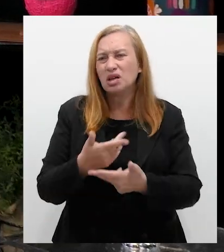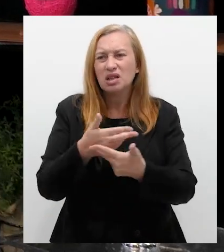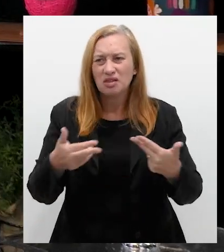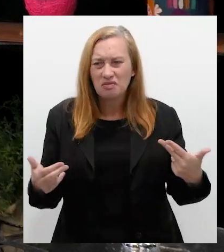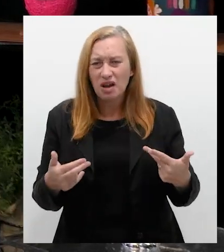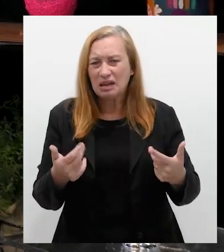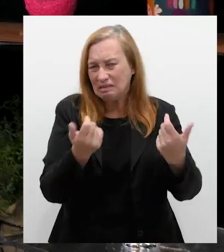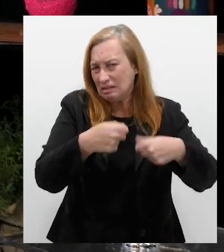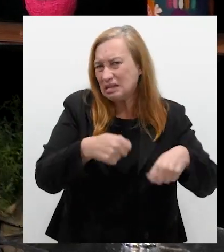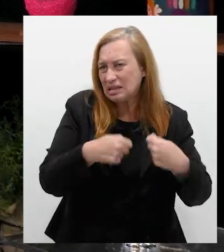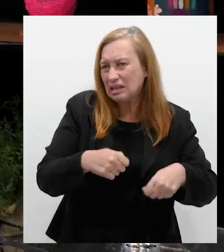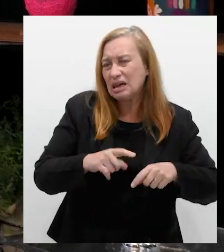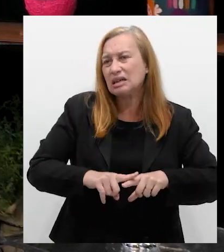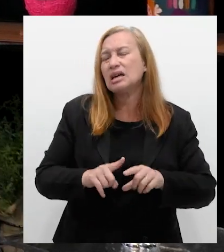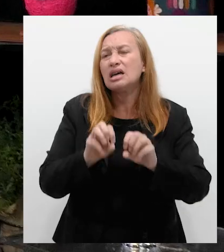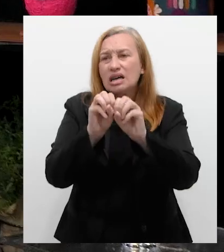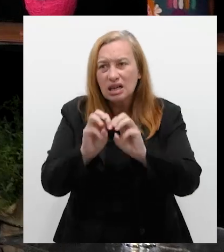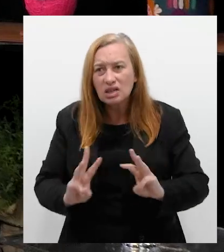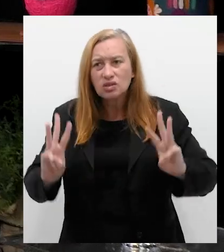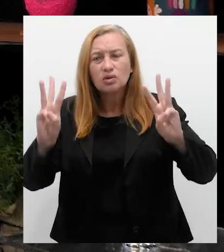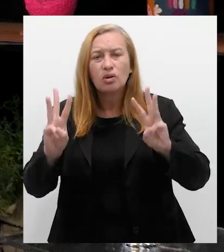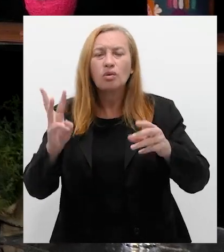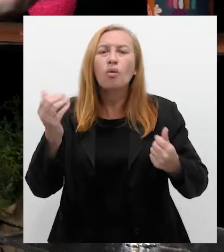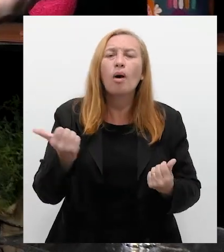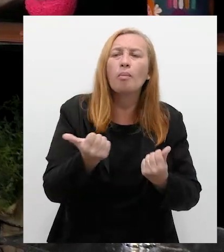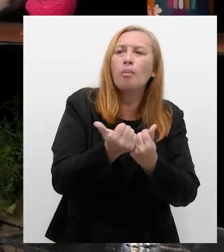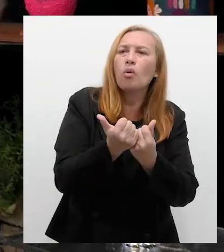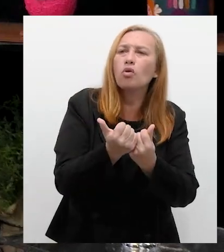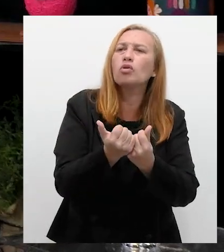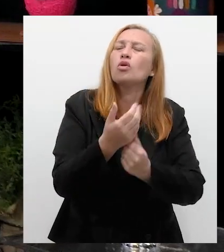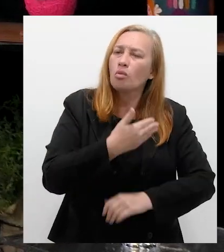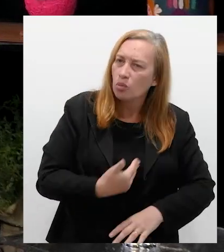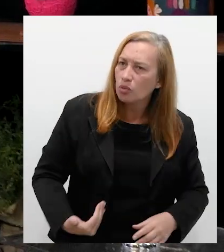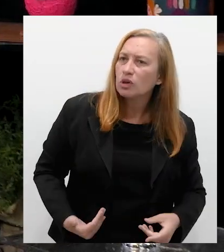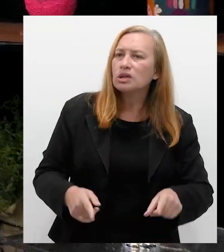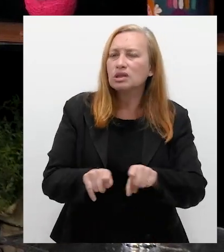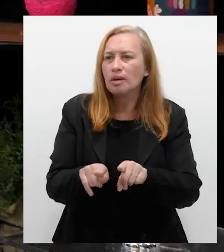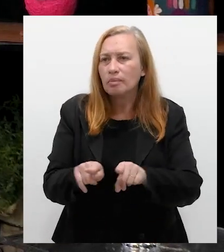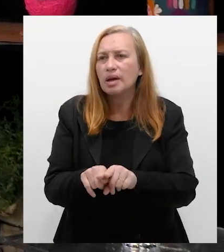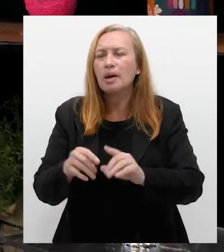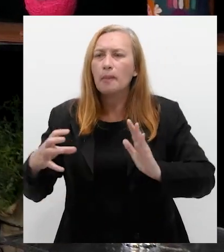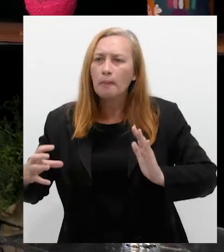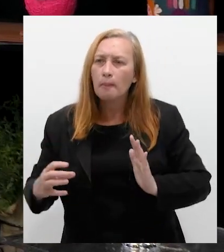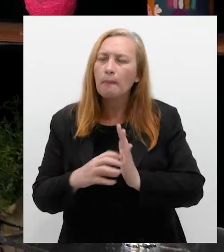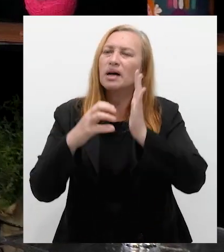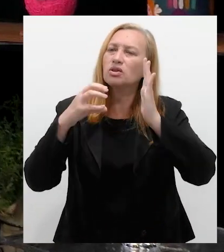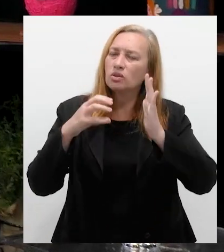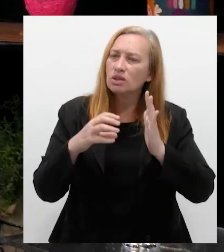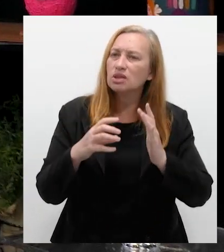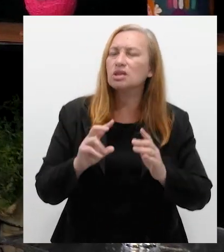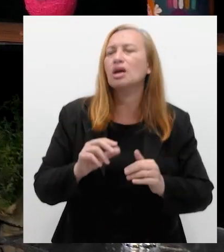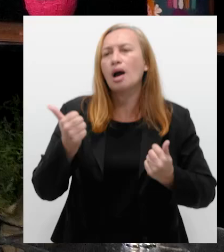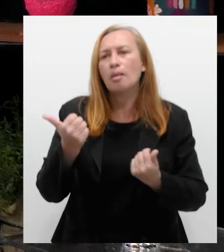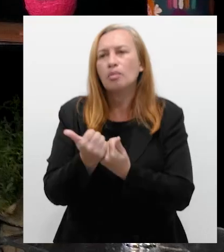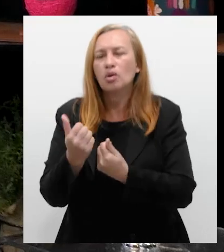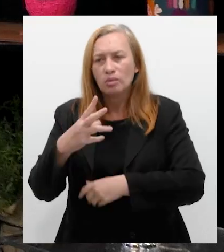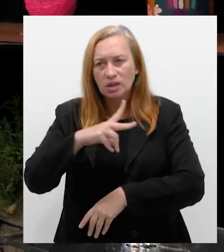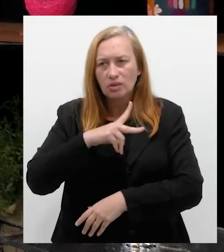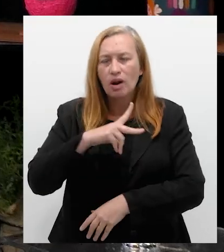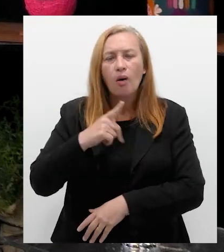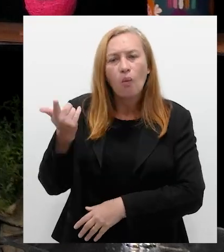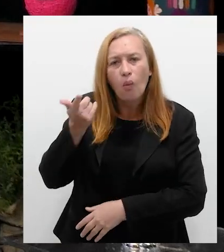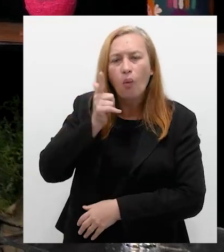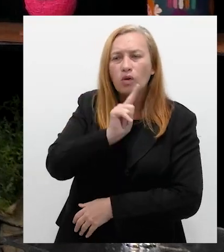especialidades. E as ONGs, tanto com apoio público, ou até mesmo como o patrocínio, o apoio privado, elas conseguem